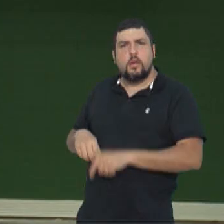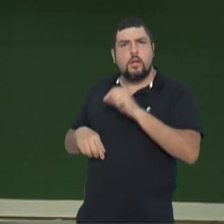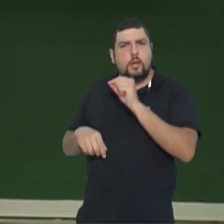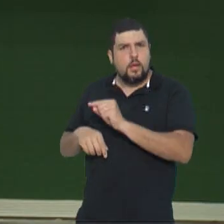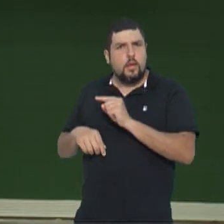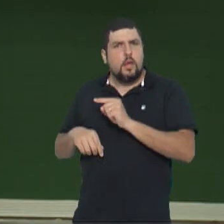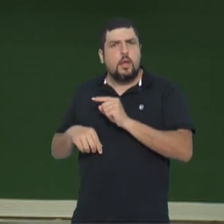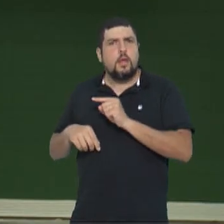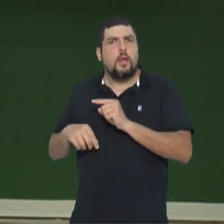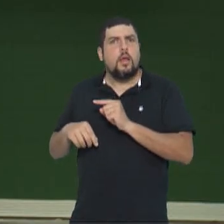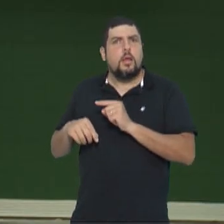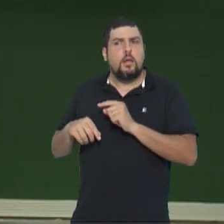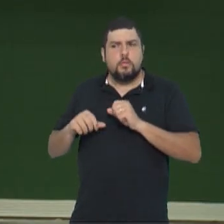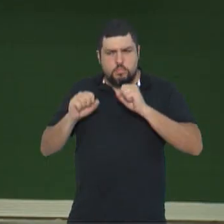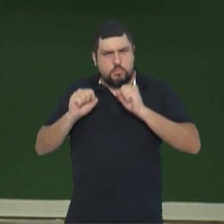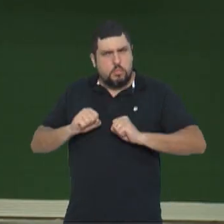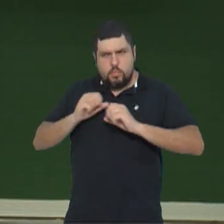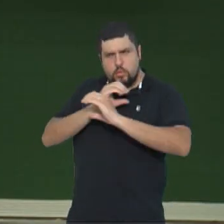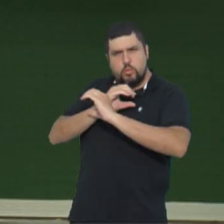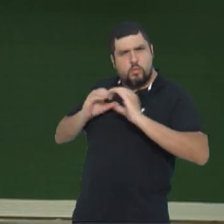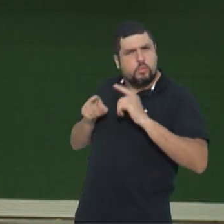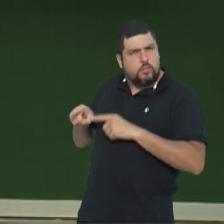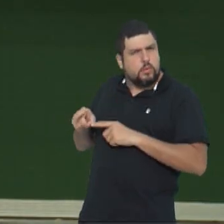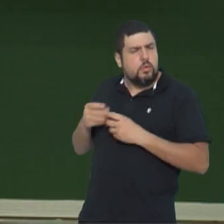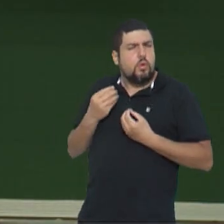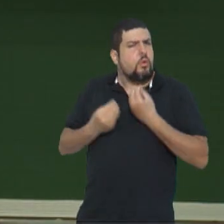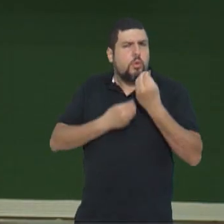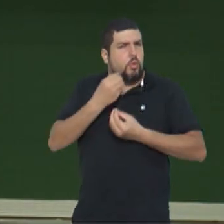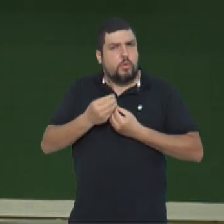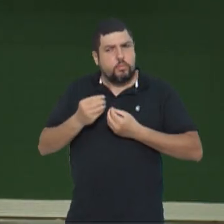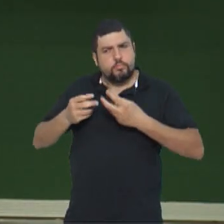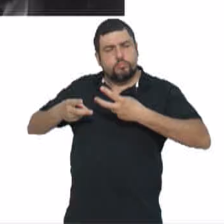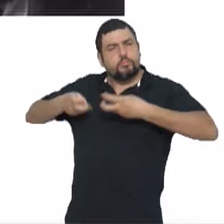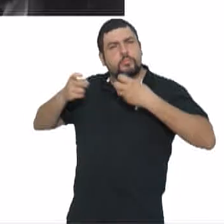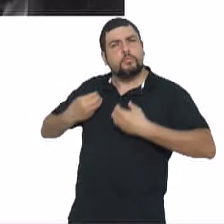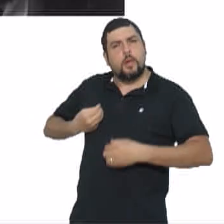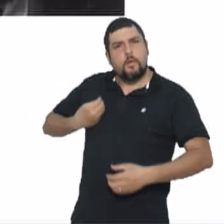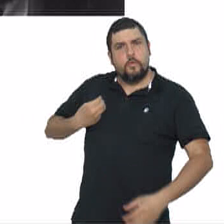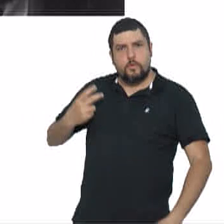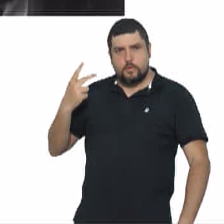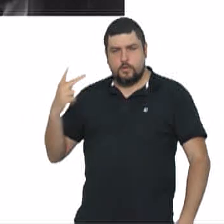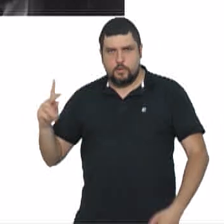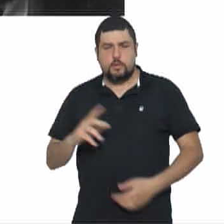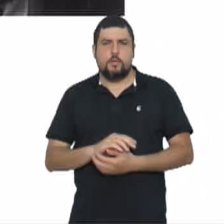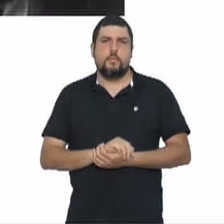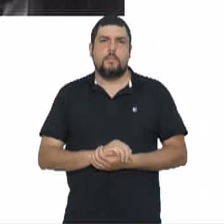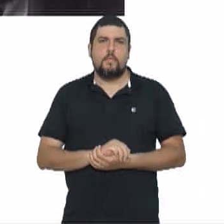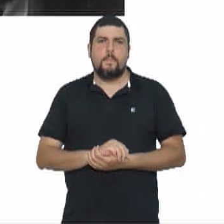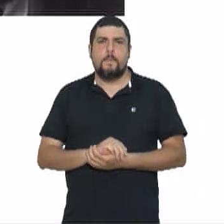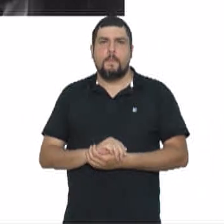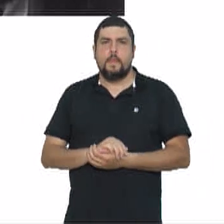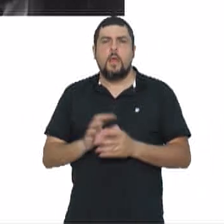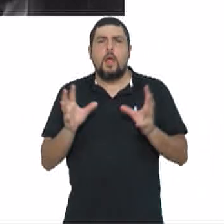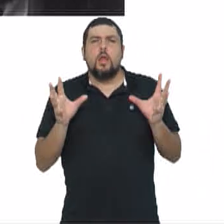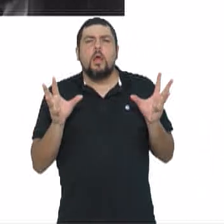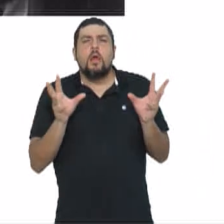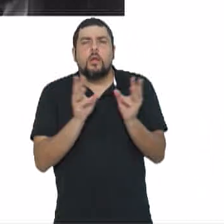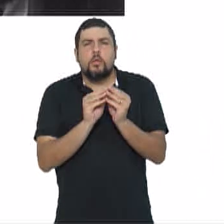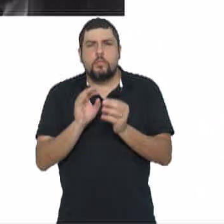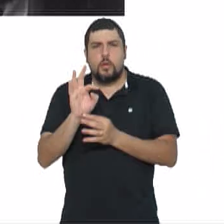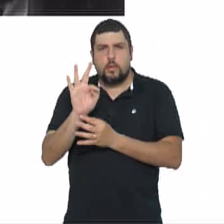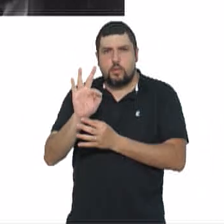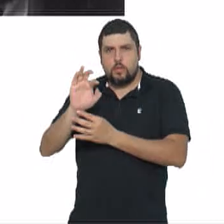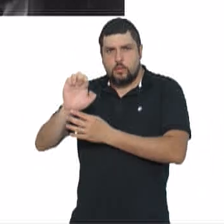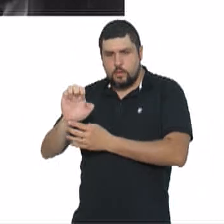dizer isso e eu posso dar credibilidade? Vamos dar uma olhada? Vamos voltar. Thomas Alva Edison foi um inventor e cientista dos